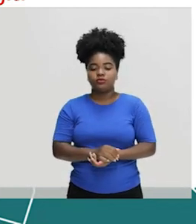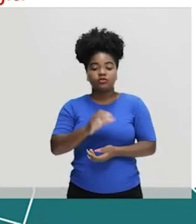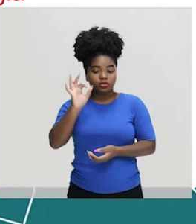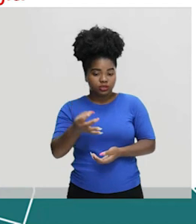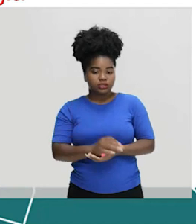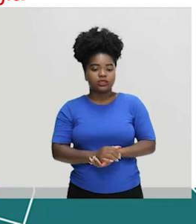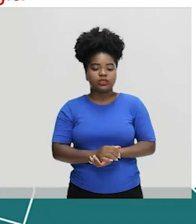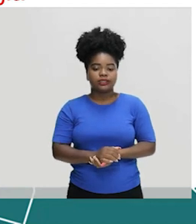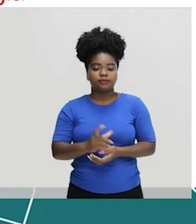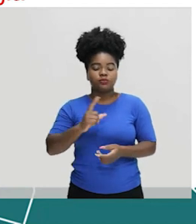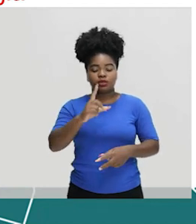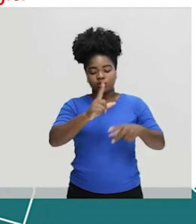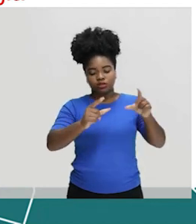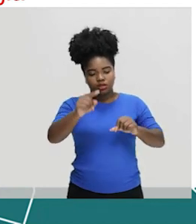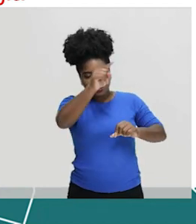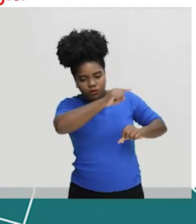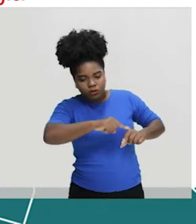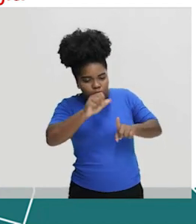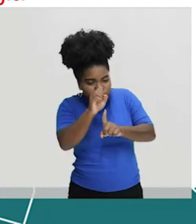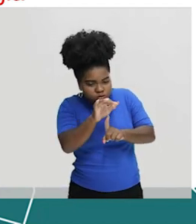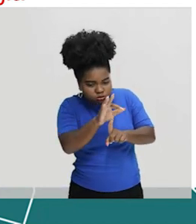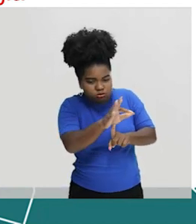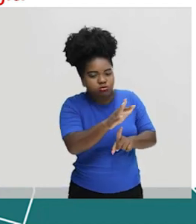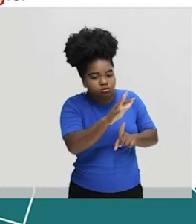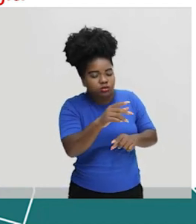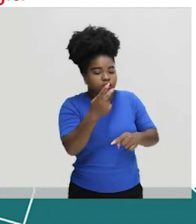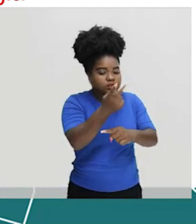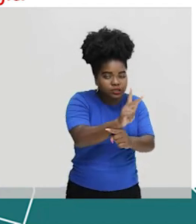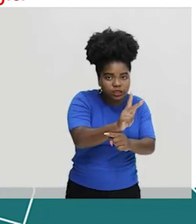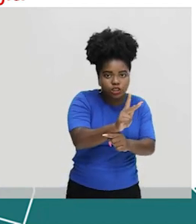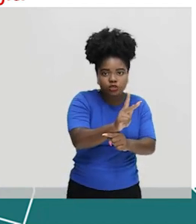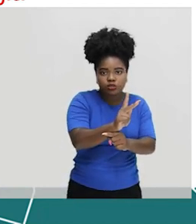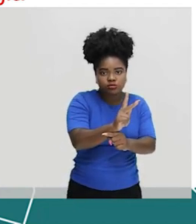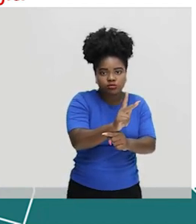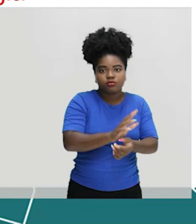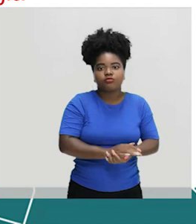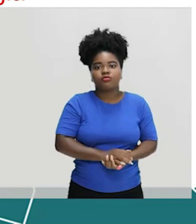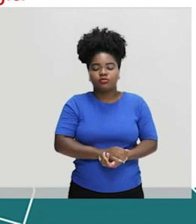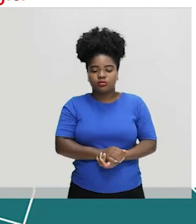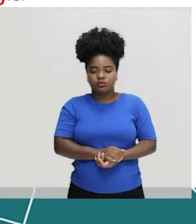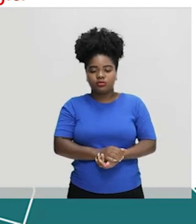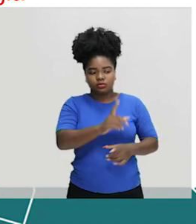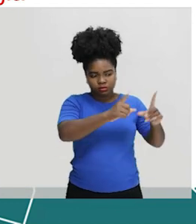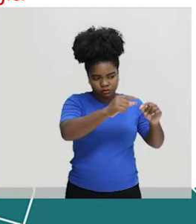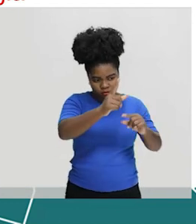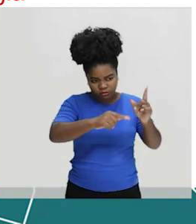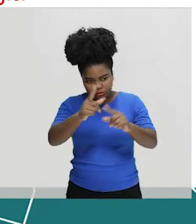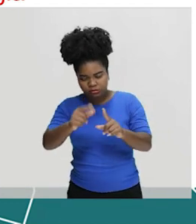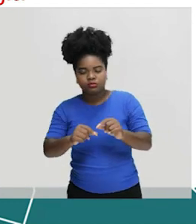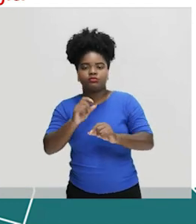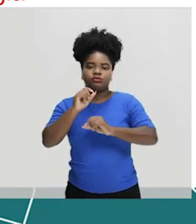grande bola de gás né formado basicamente por hidrogen Ok essas estrelas elas